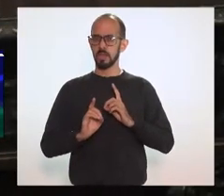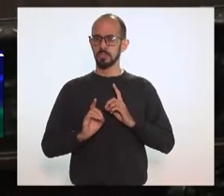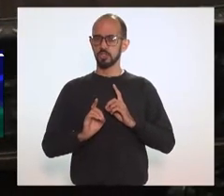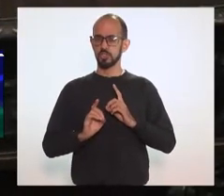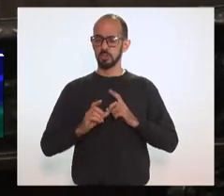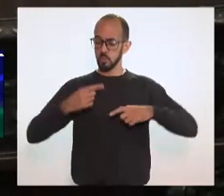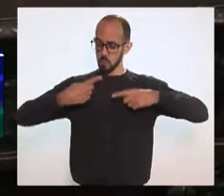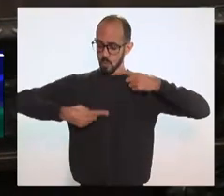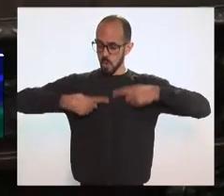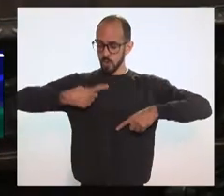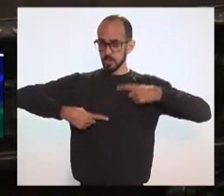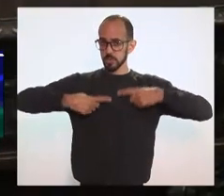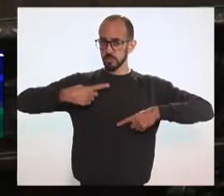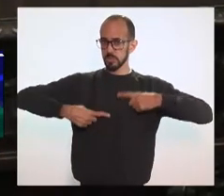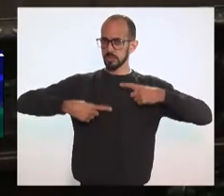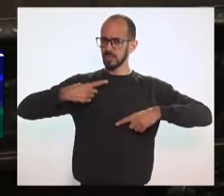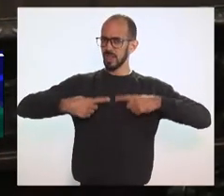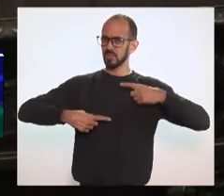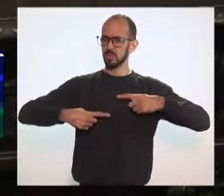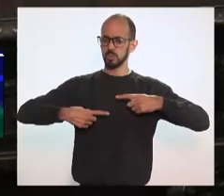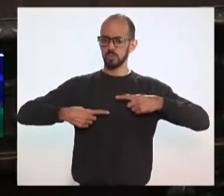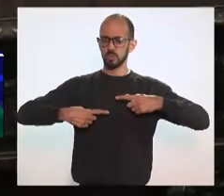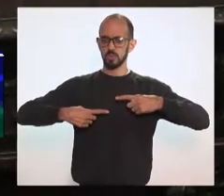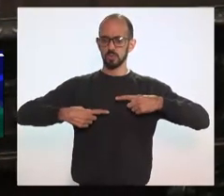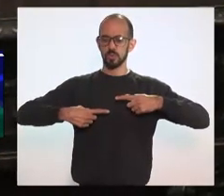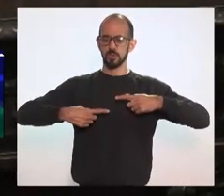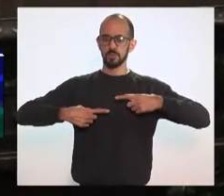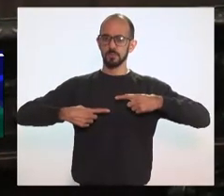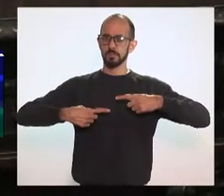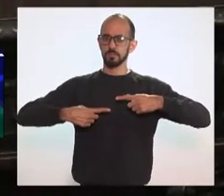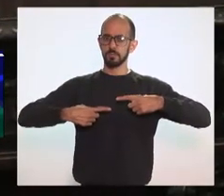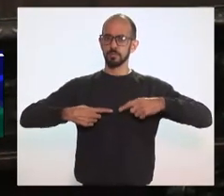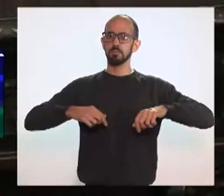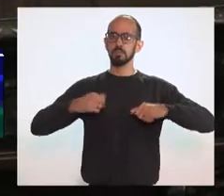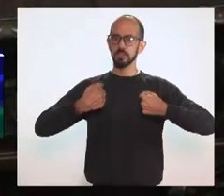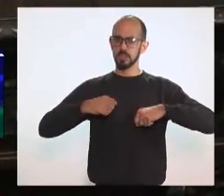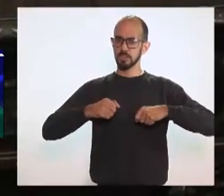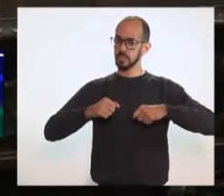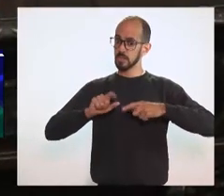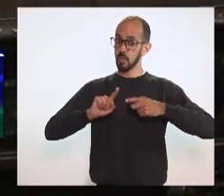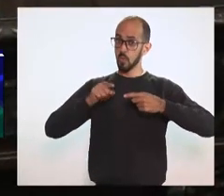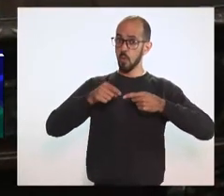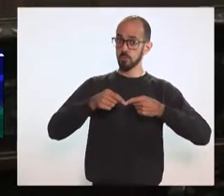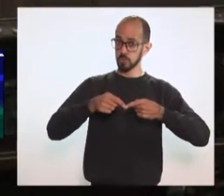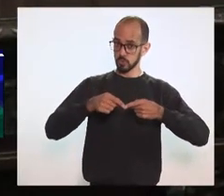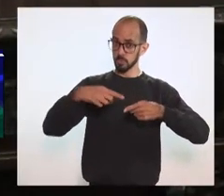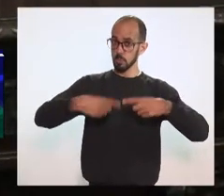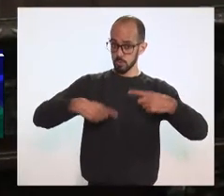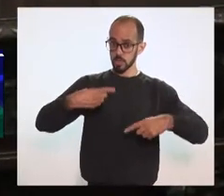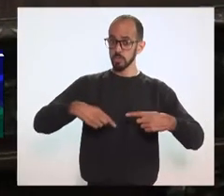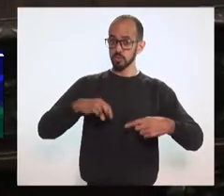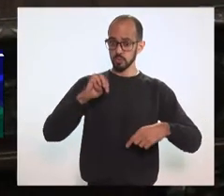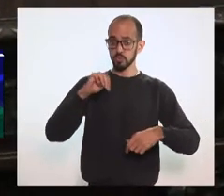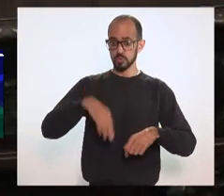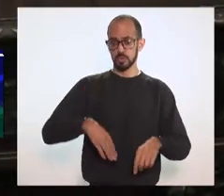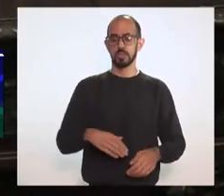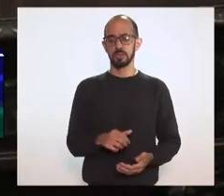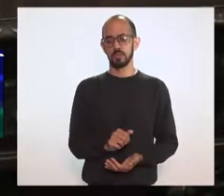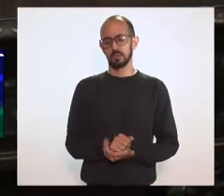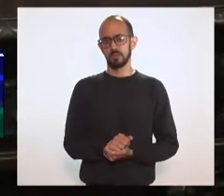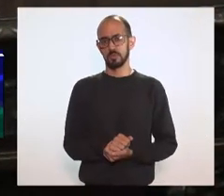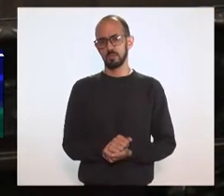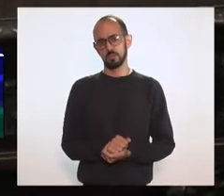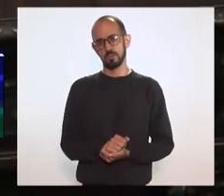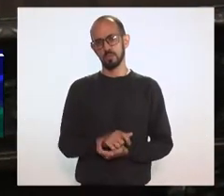politizado, no pior sentido da expressão, que isso tem que ser objeto de discussão política, sim, isso tem que ser objeto de debate político,